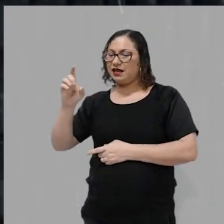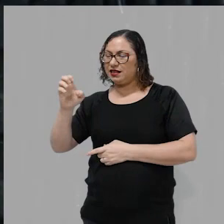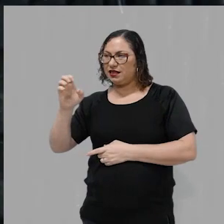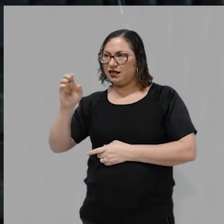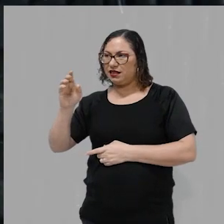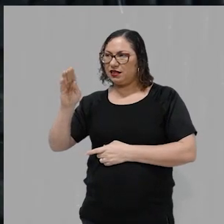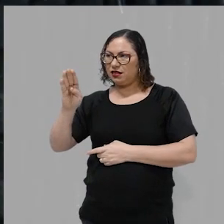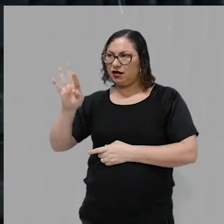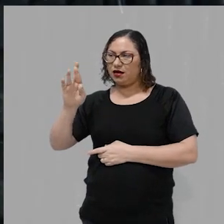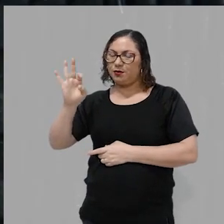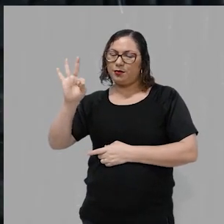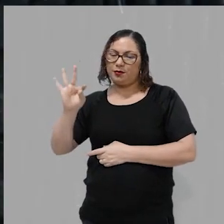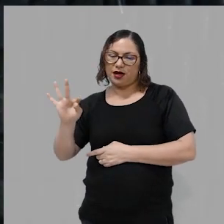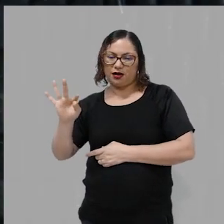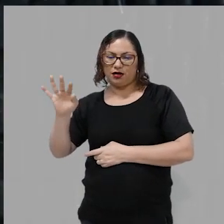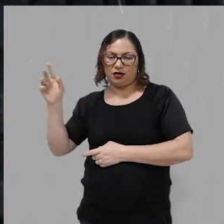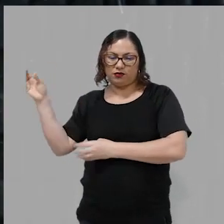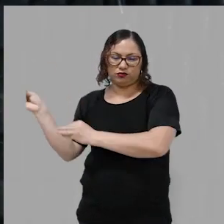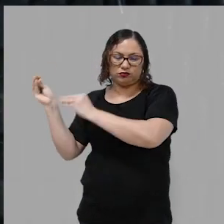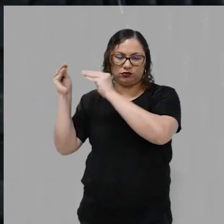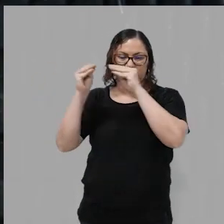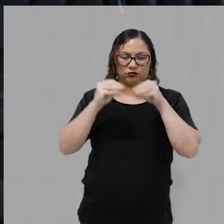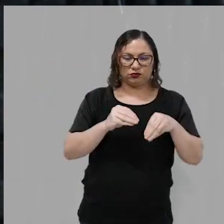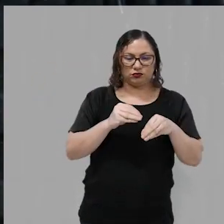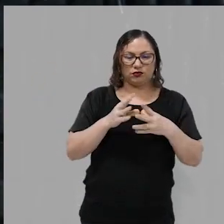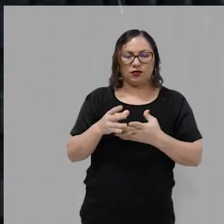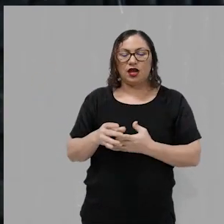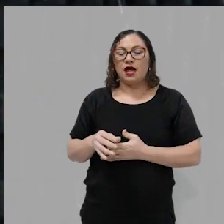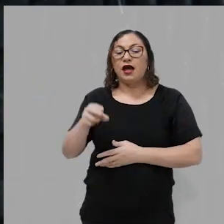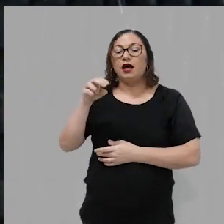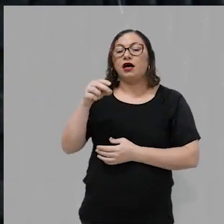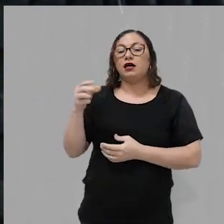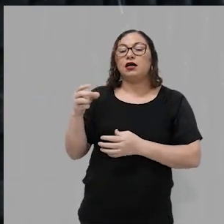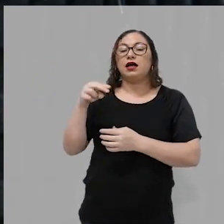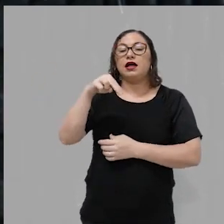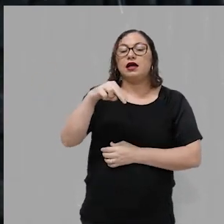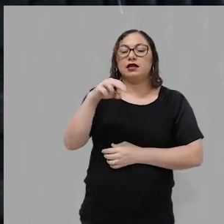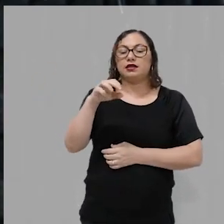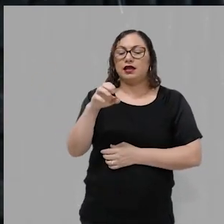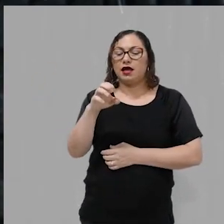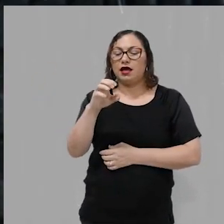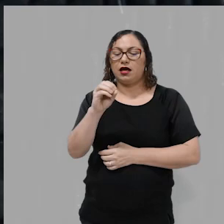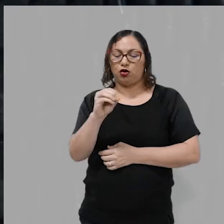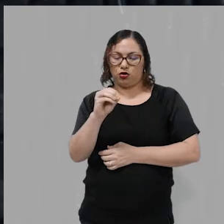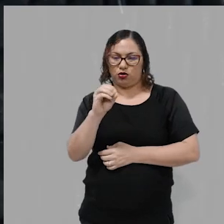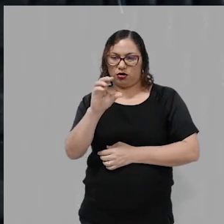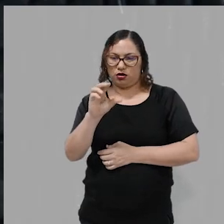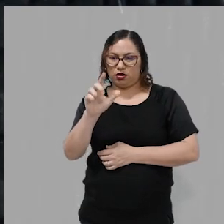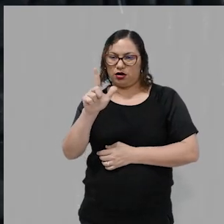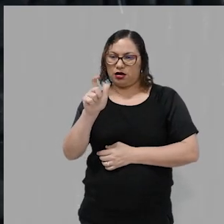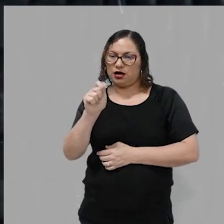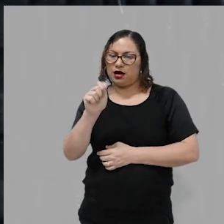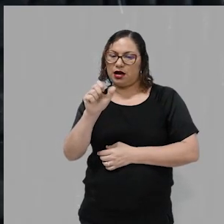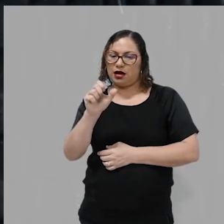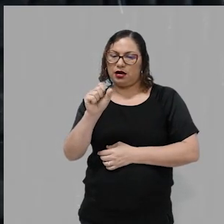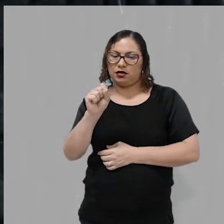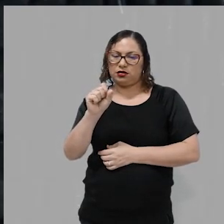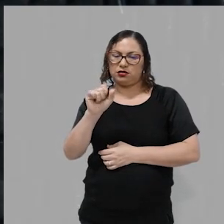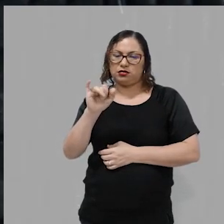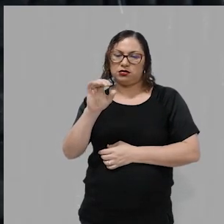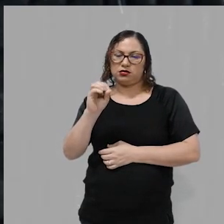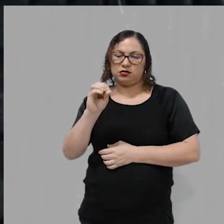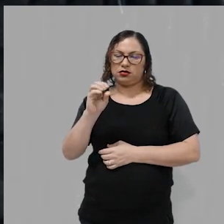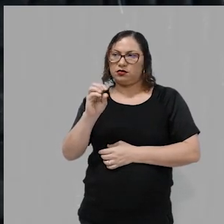outros artistas, um estilo na bagagem chamado de neoclássico ou neoclassicismo. O professor já deu aula sobre isso. Sabe